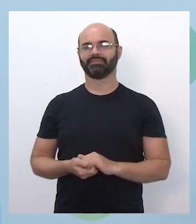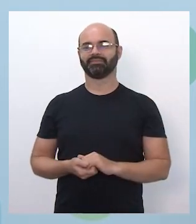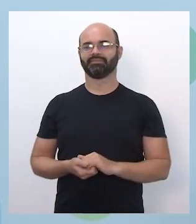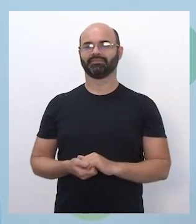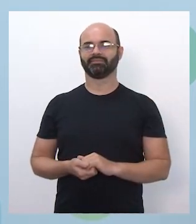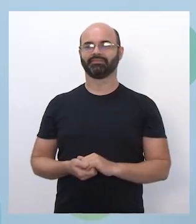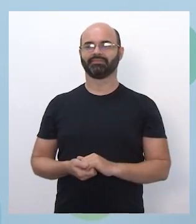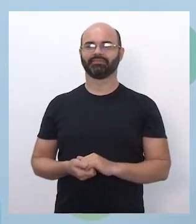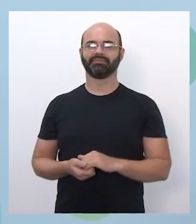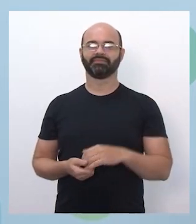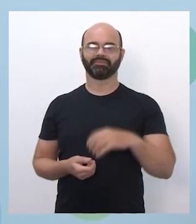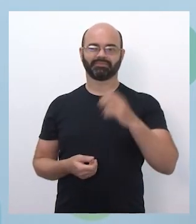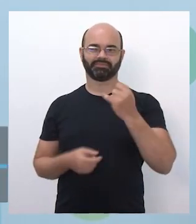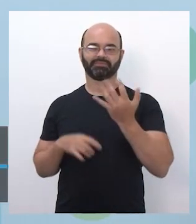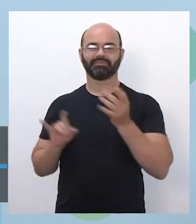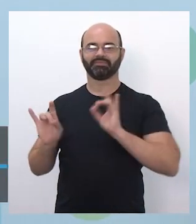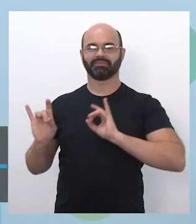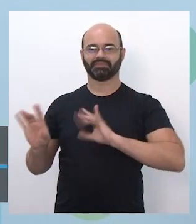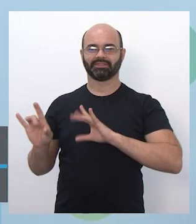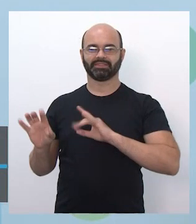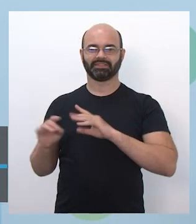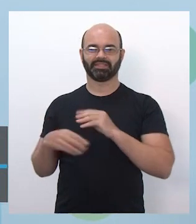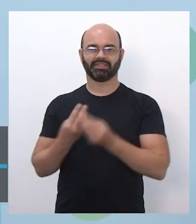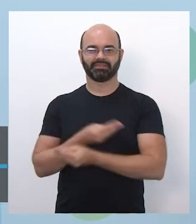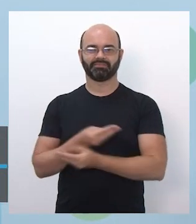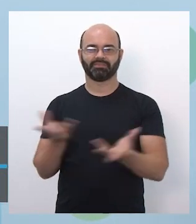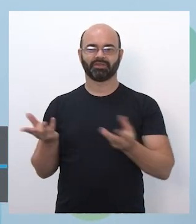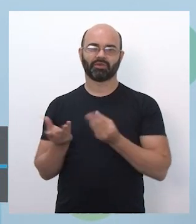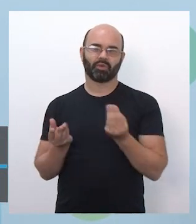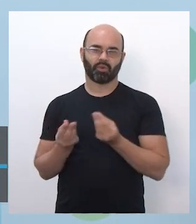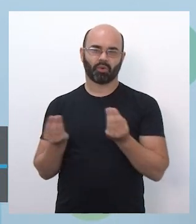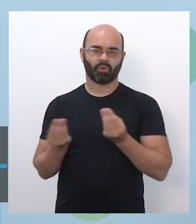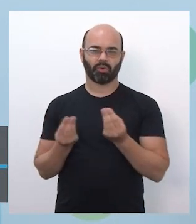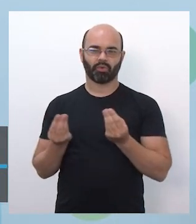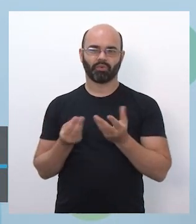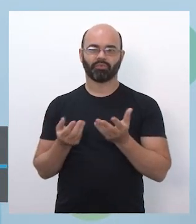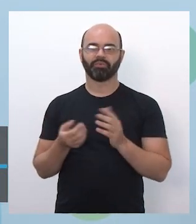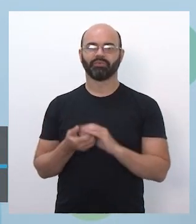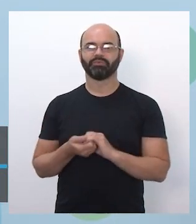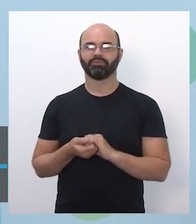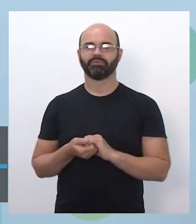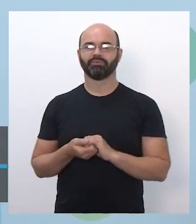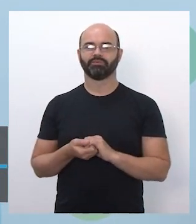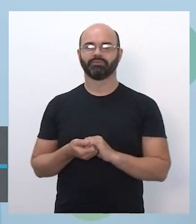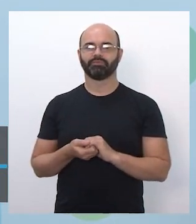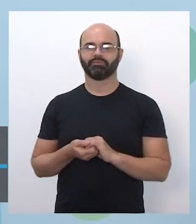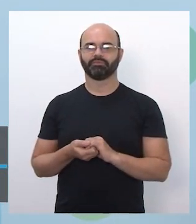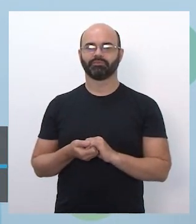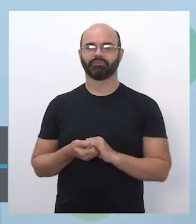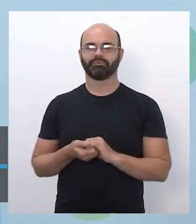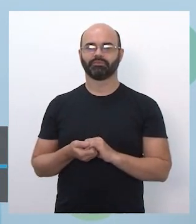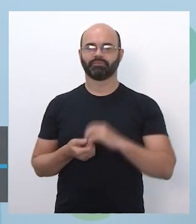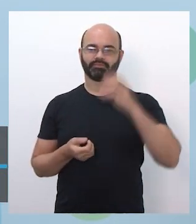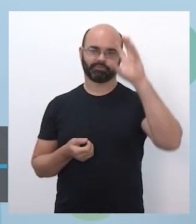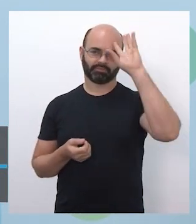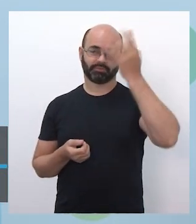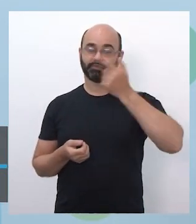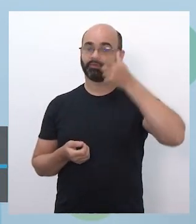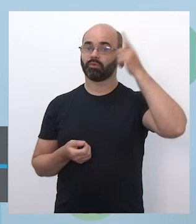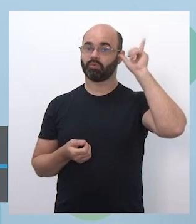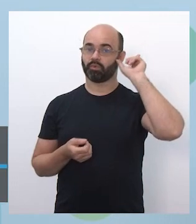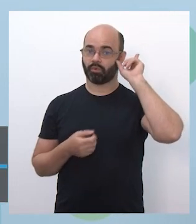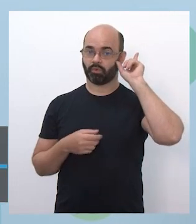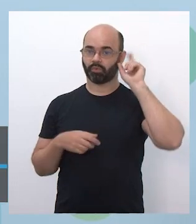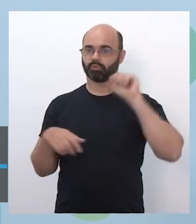gente entrar nessa parte mais técnica da distribuição, eu queria compartilhar com vocês que a resolução foi publicada ontem,